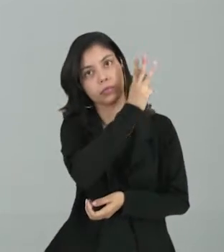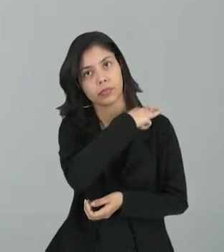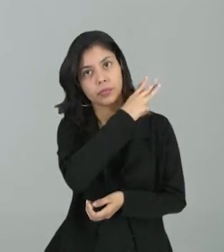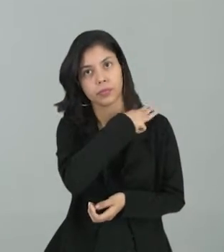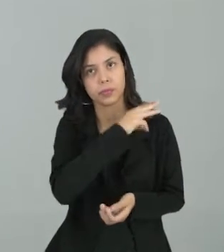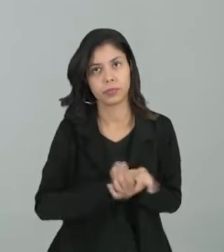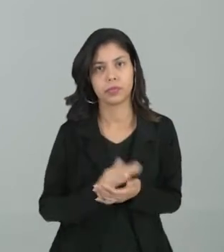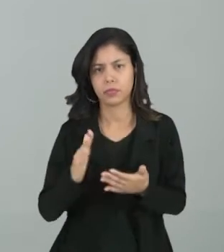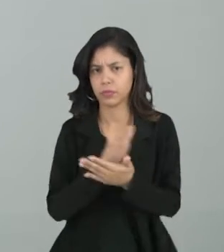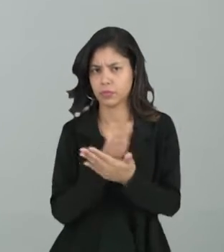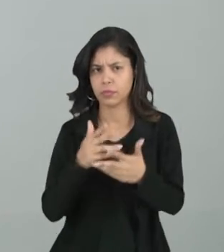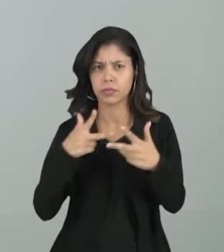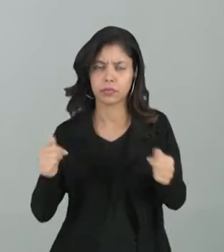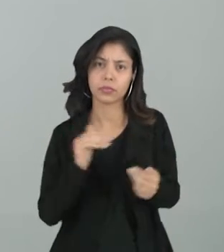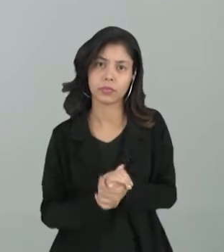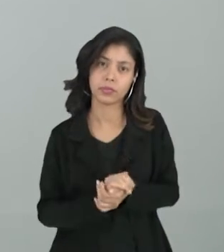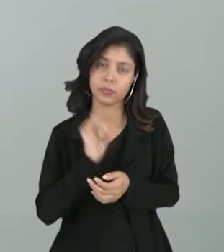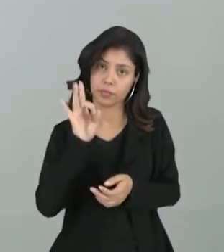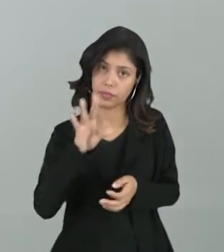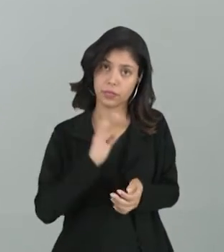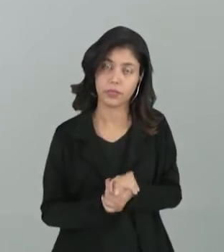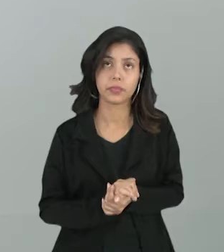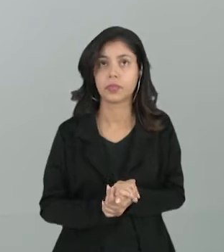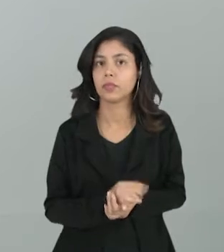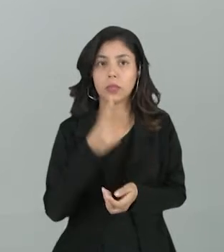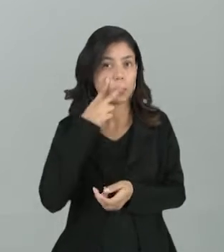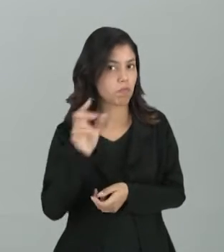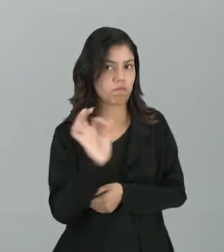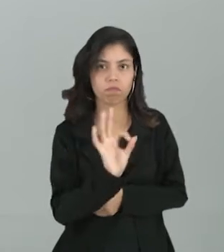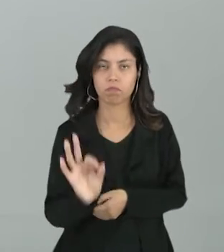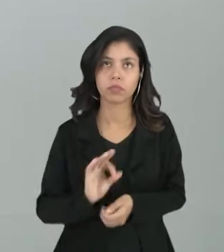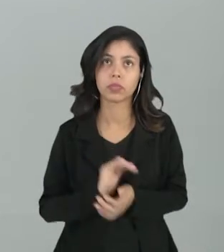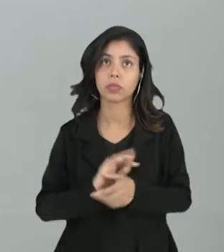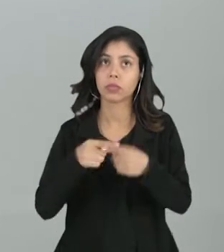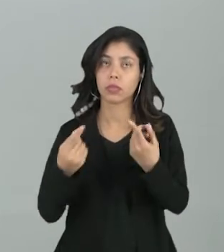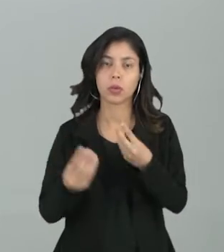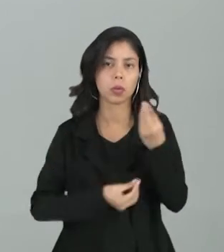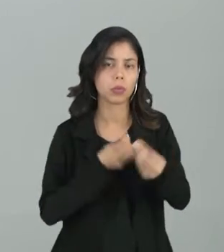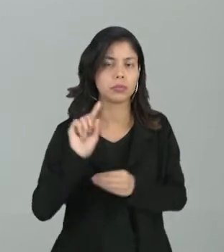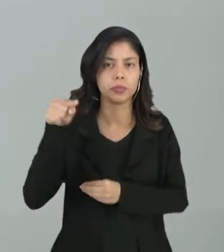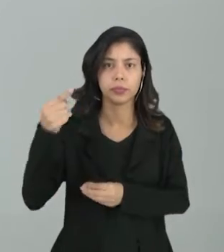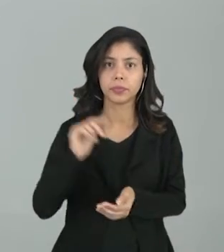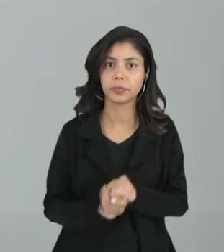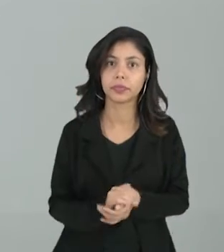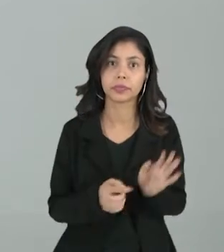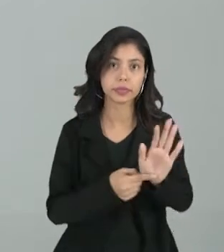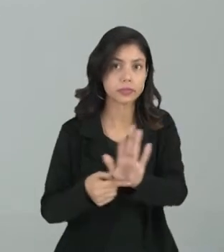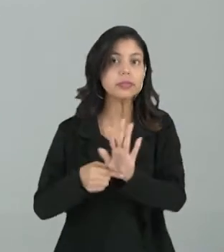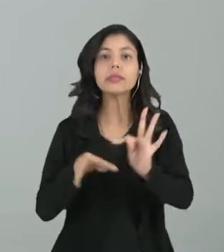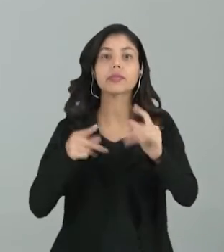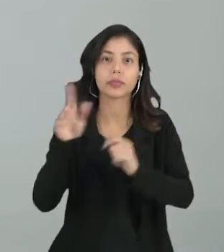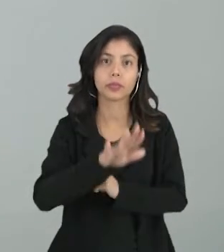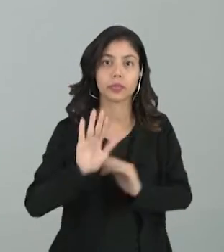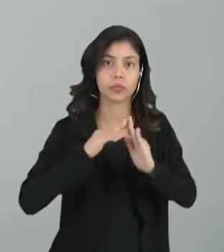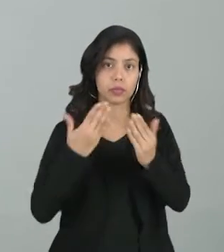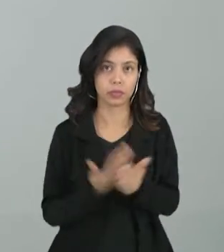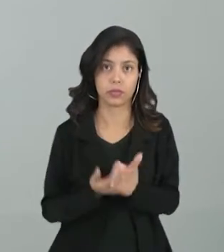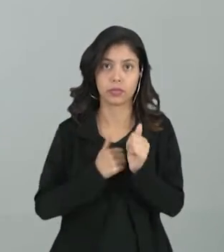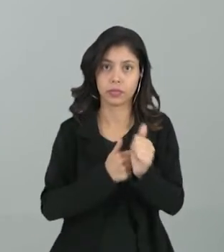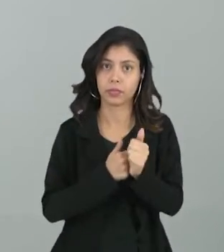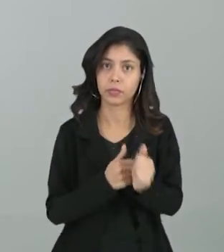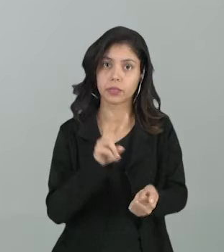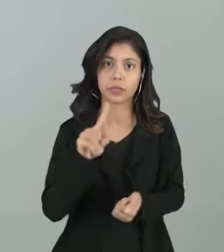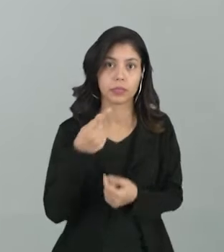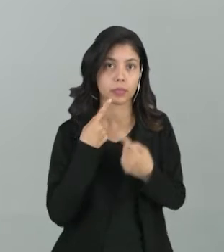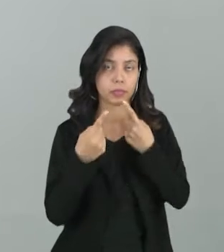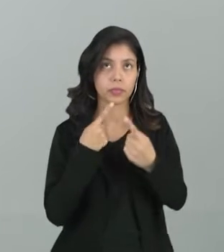terceiro ano, algumas vezes ele não é visto, mas como está lá no nosso referencial e todas as escolas estão seguindo, a gente